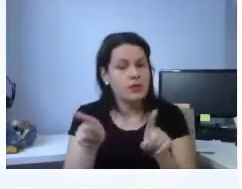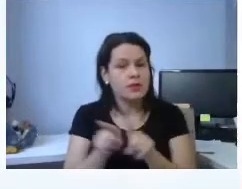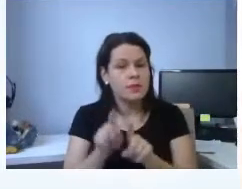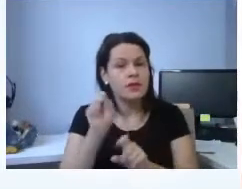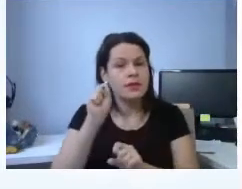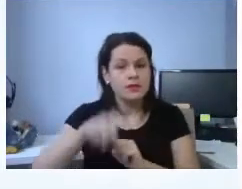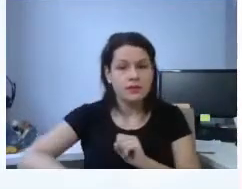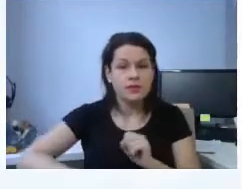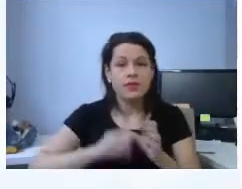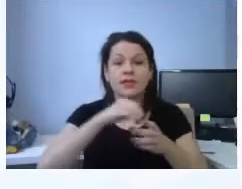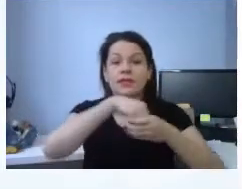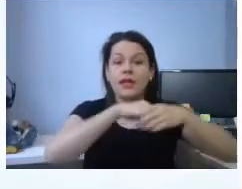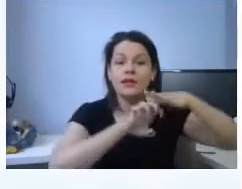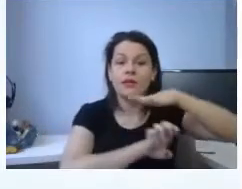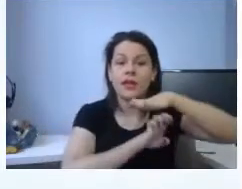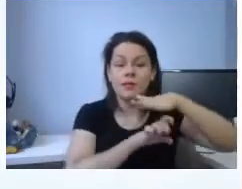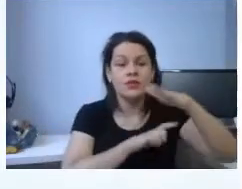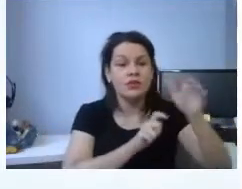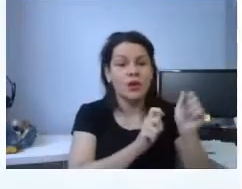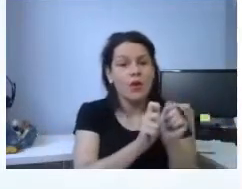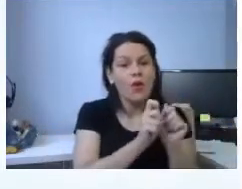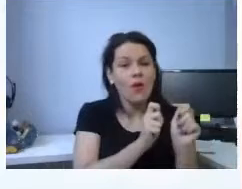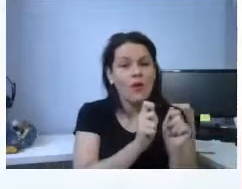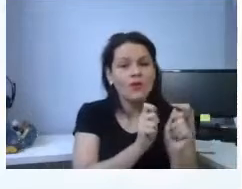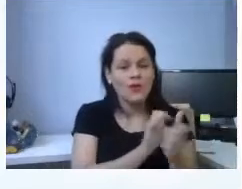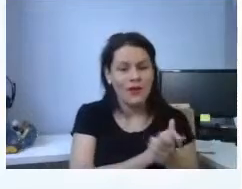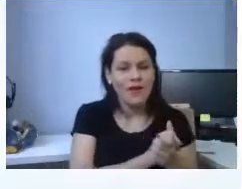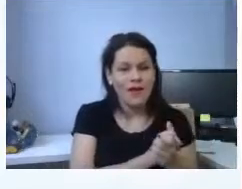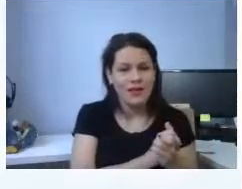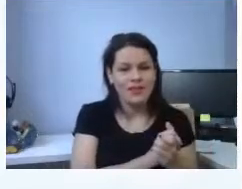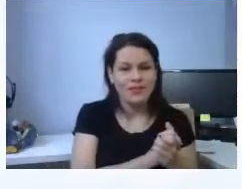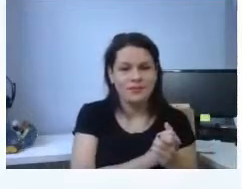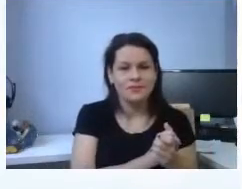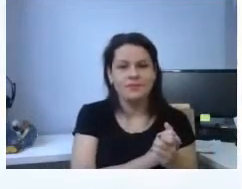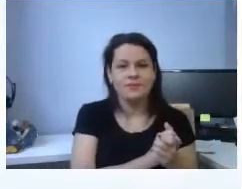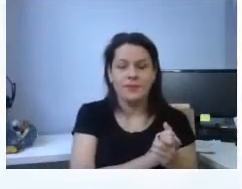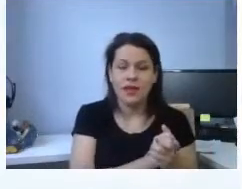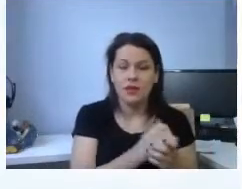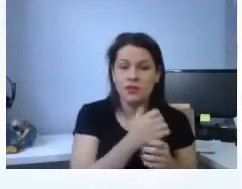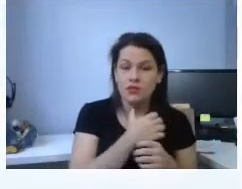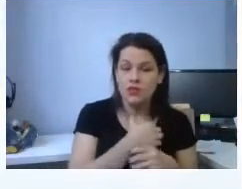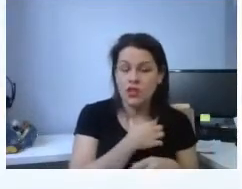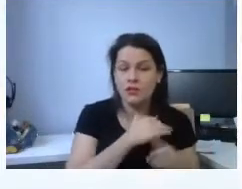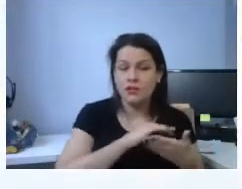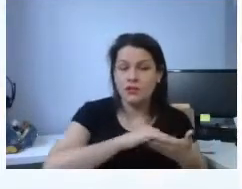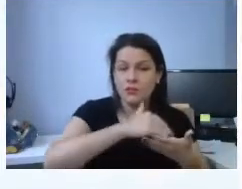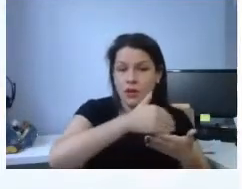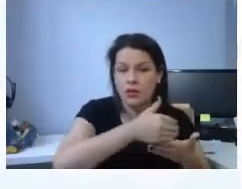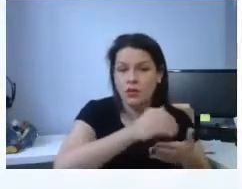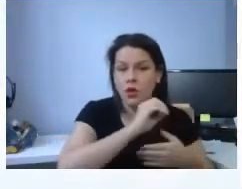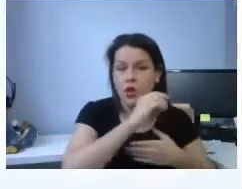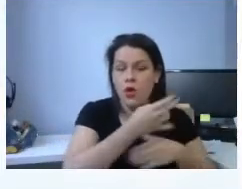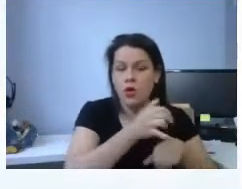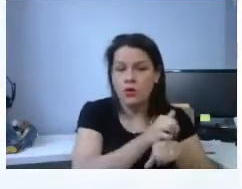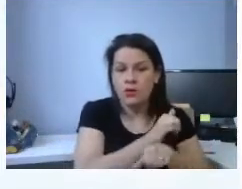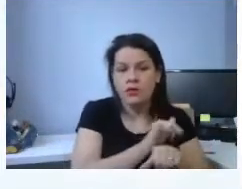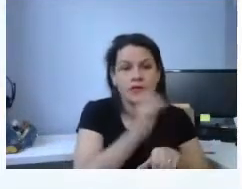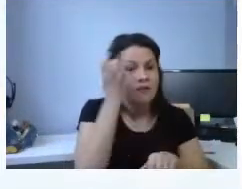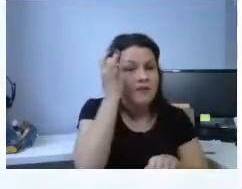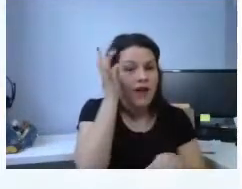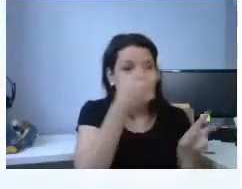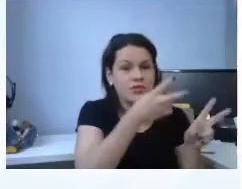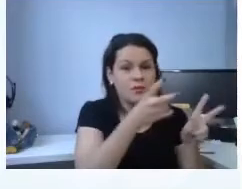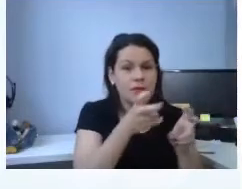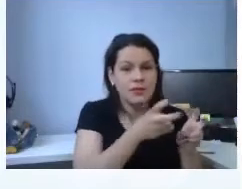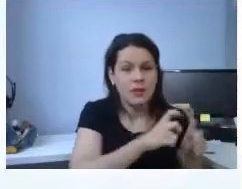âmbito da empresa, essa tutela, essa definição dos parâmetros era mais fácil,